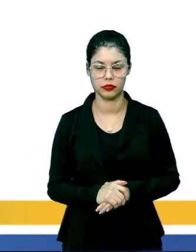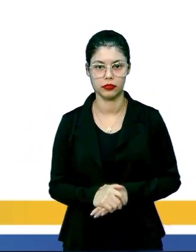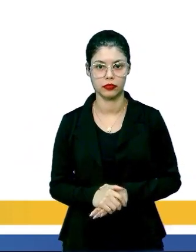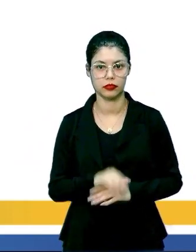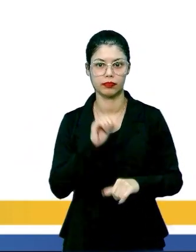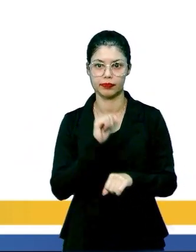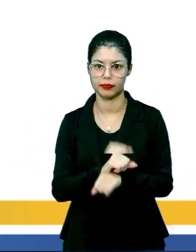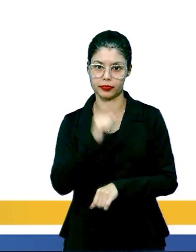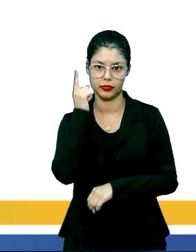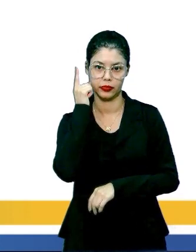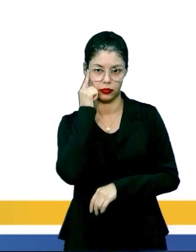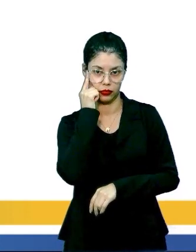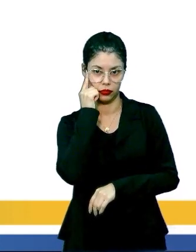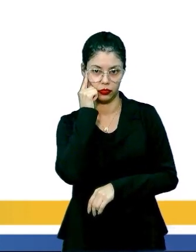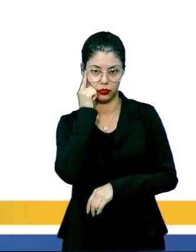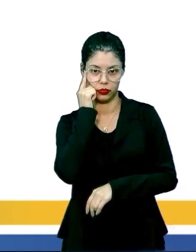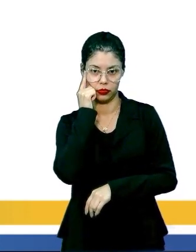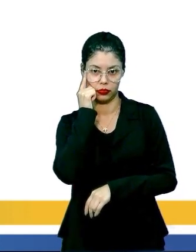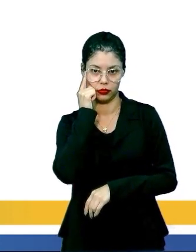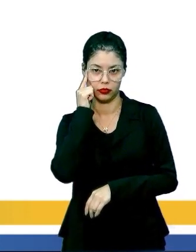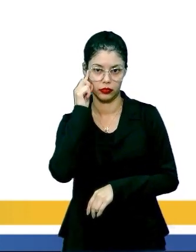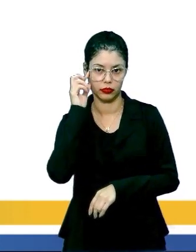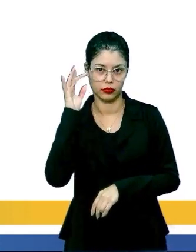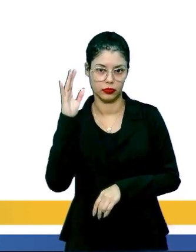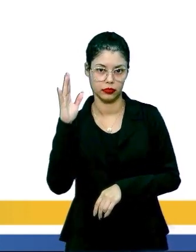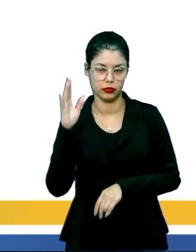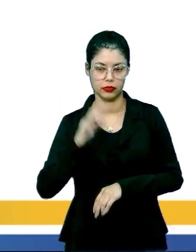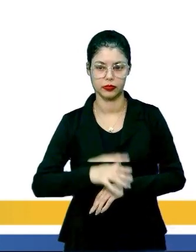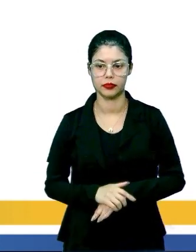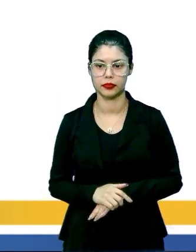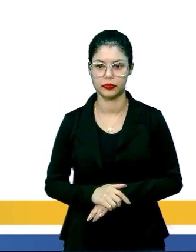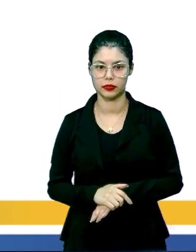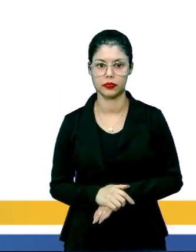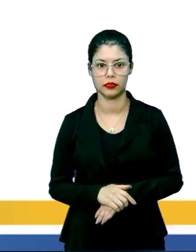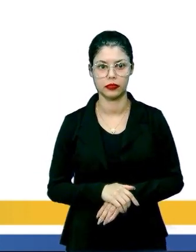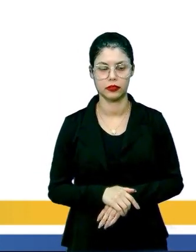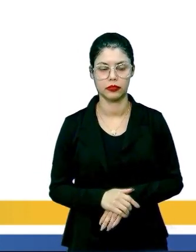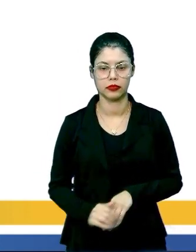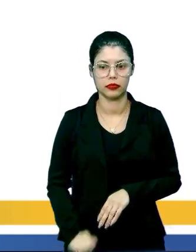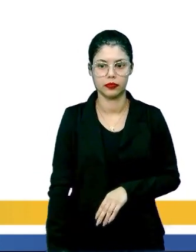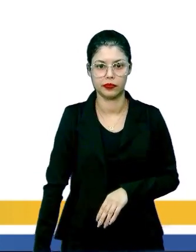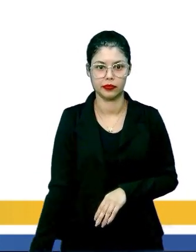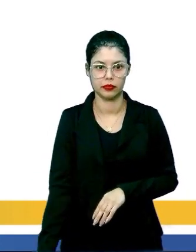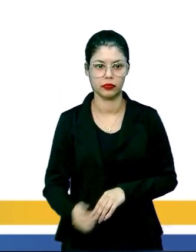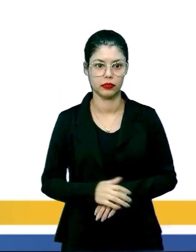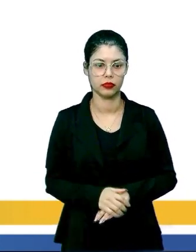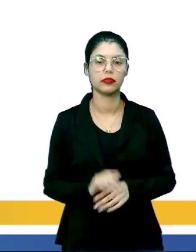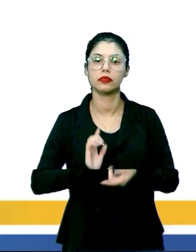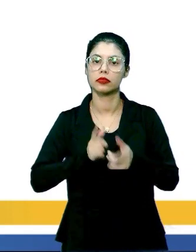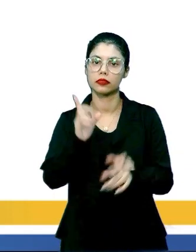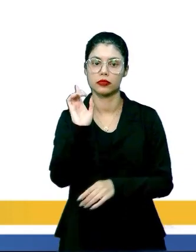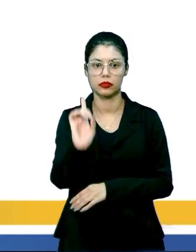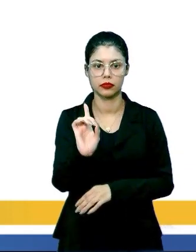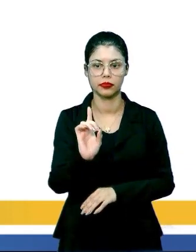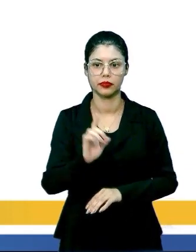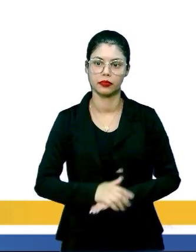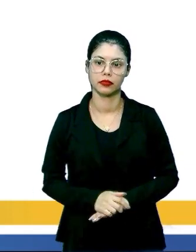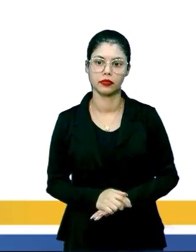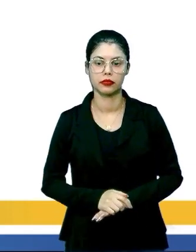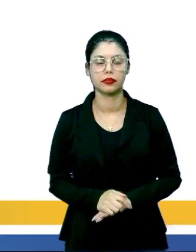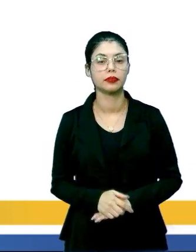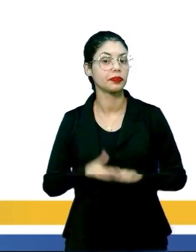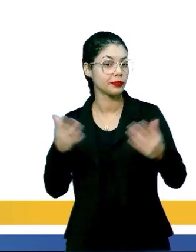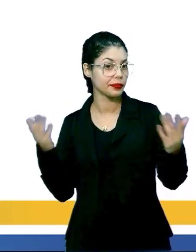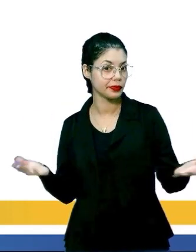Parem um pouquinho, pensem, reflitam e eu tenho certeza que vocês marcaram a letra